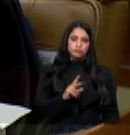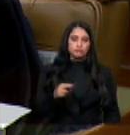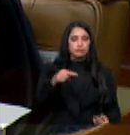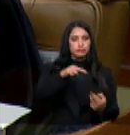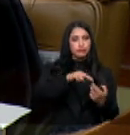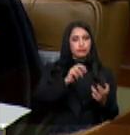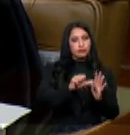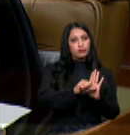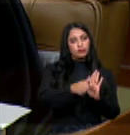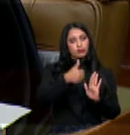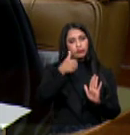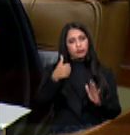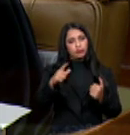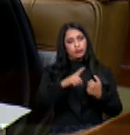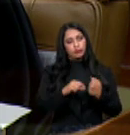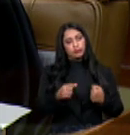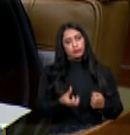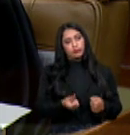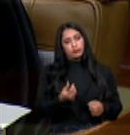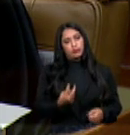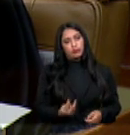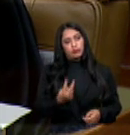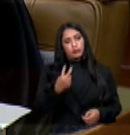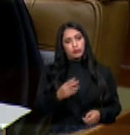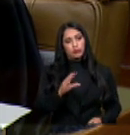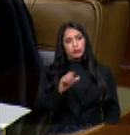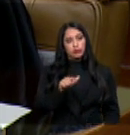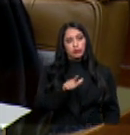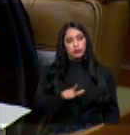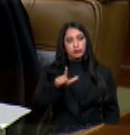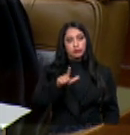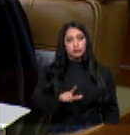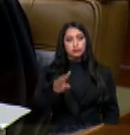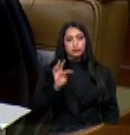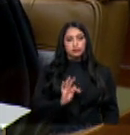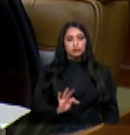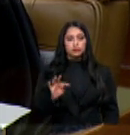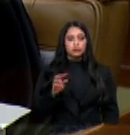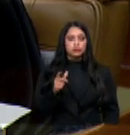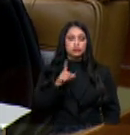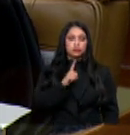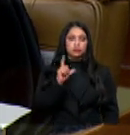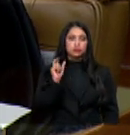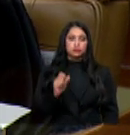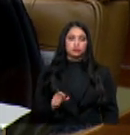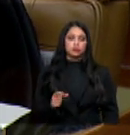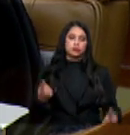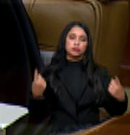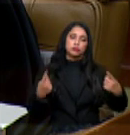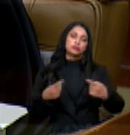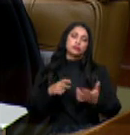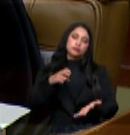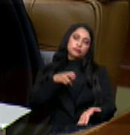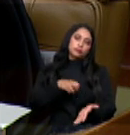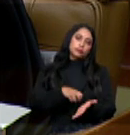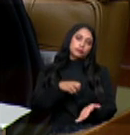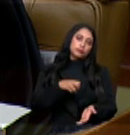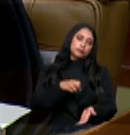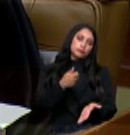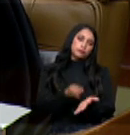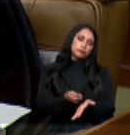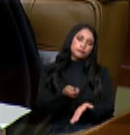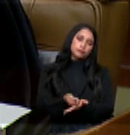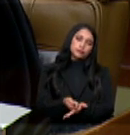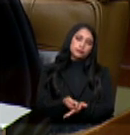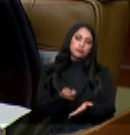inciso 1º do artigo 62 da CLT, de modo a condenar os empregadores ao pagamento de